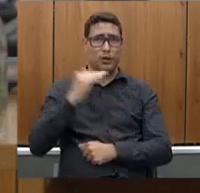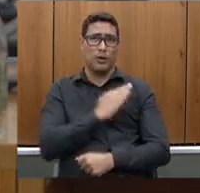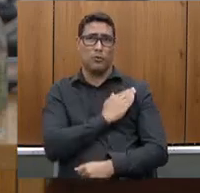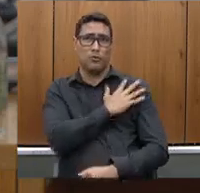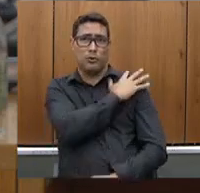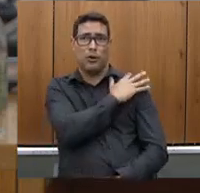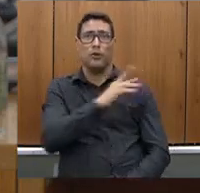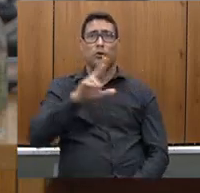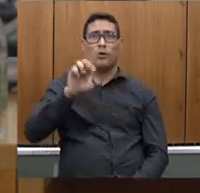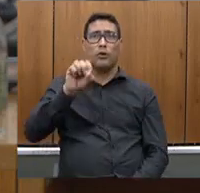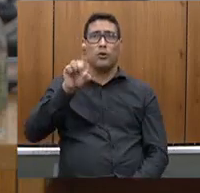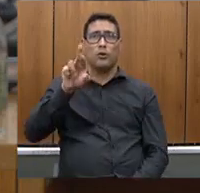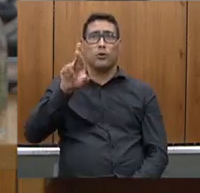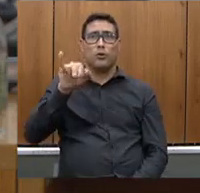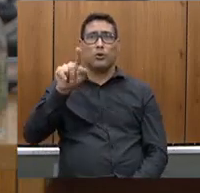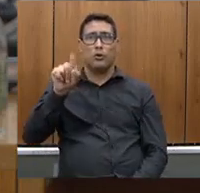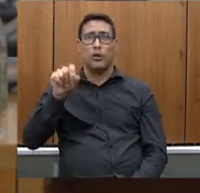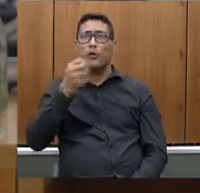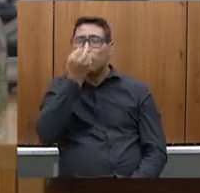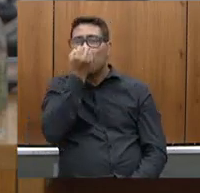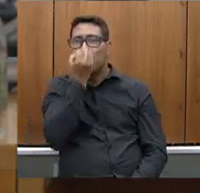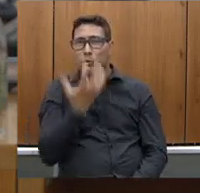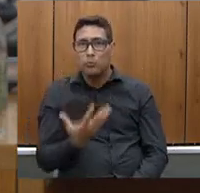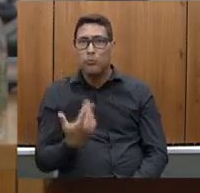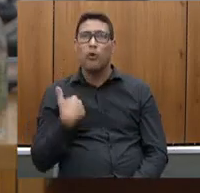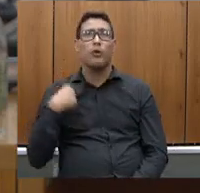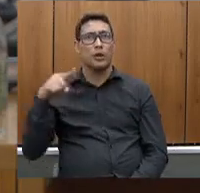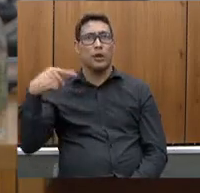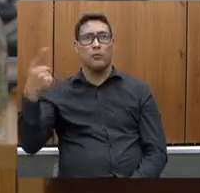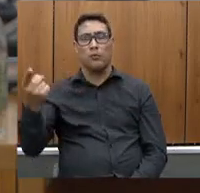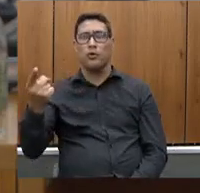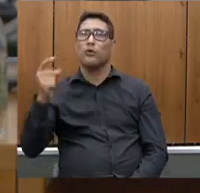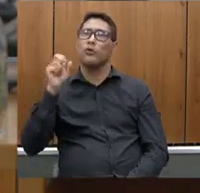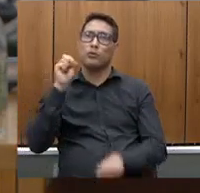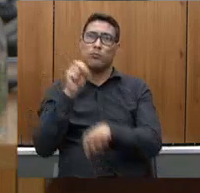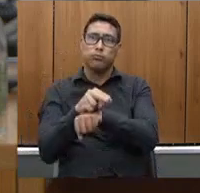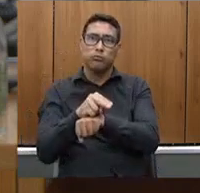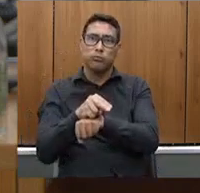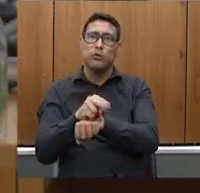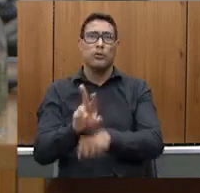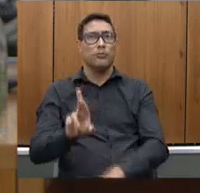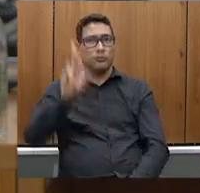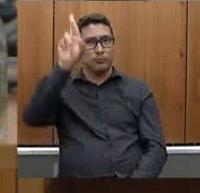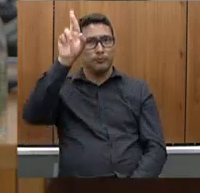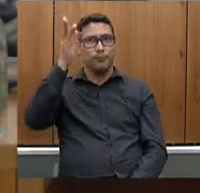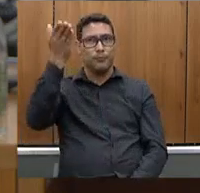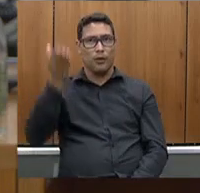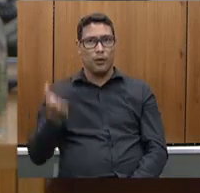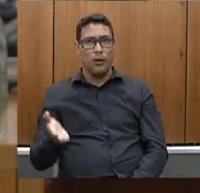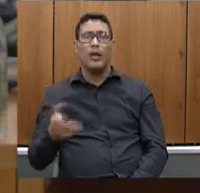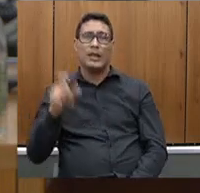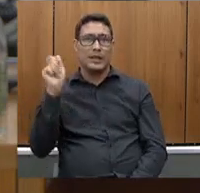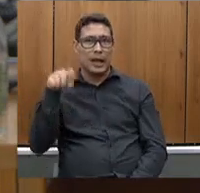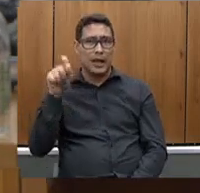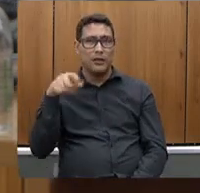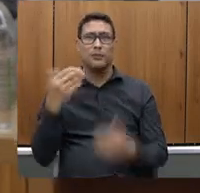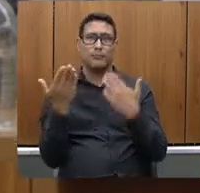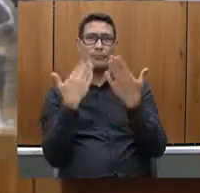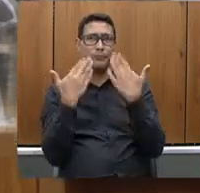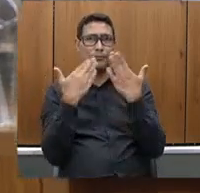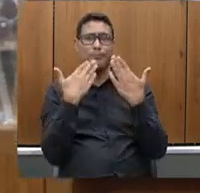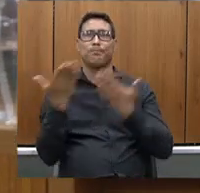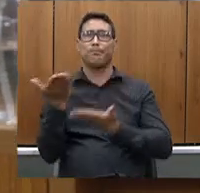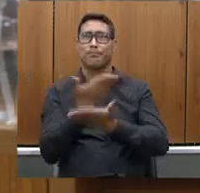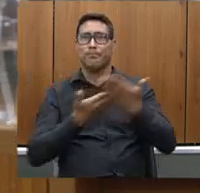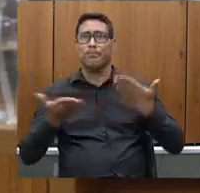muito bom esse trabalho depois que o senhor assumiu o comando a facilidade de diálogo né